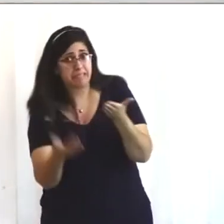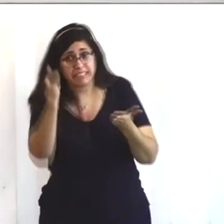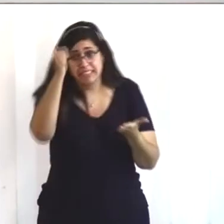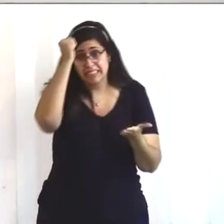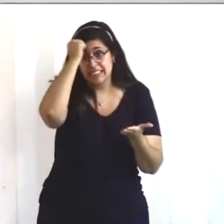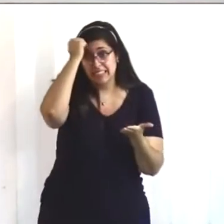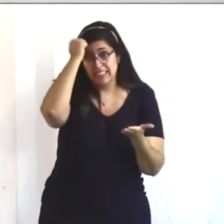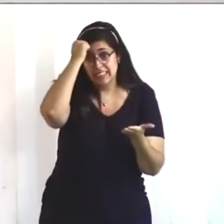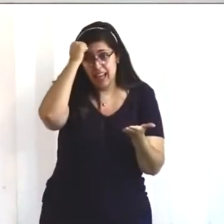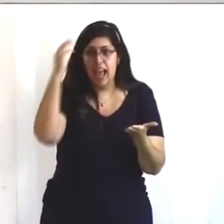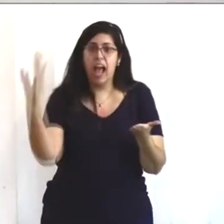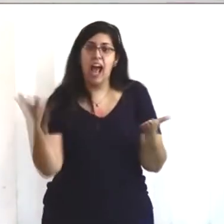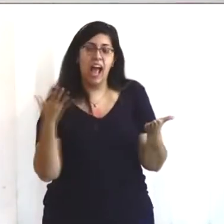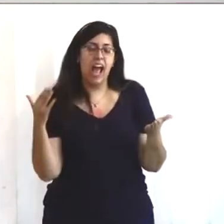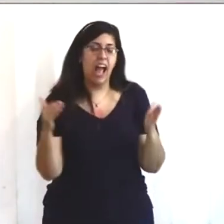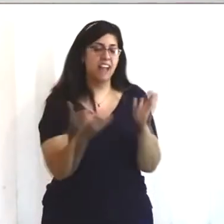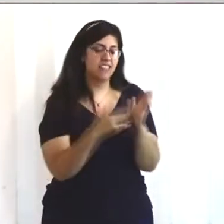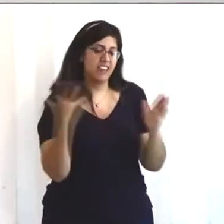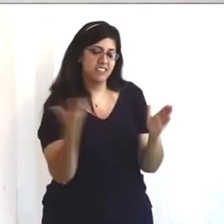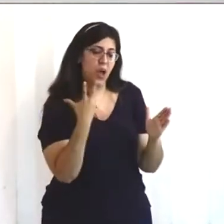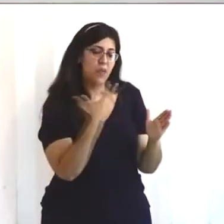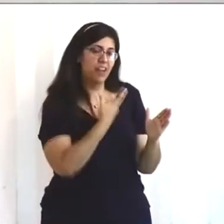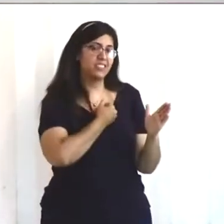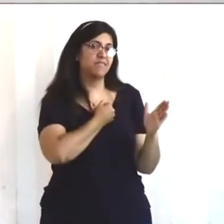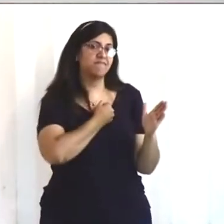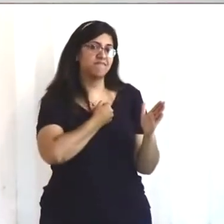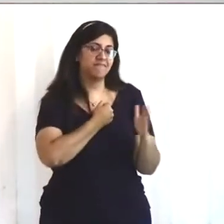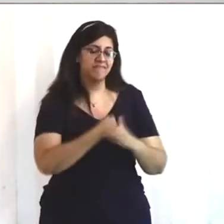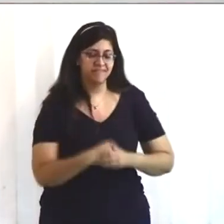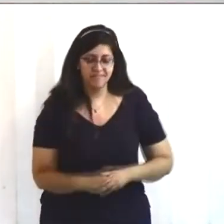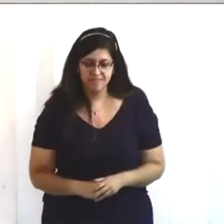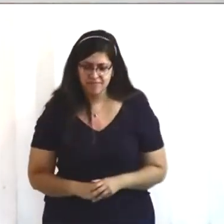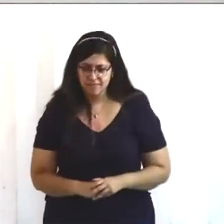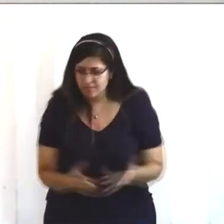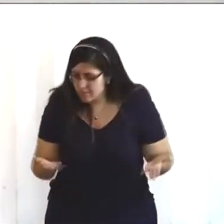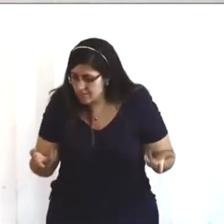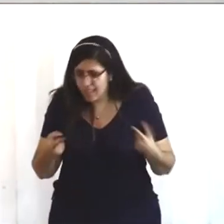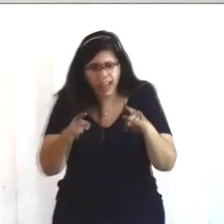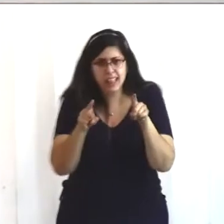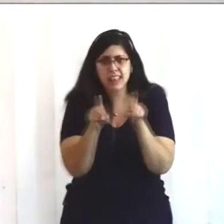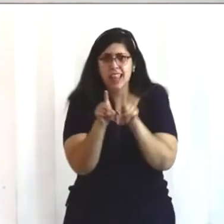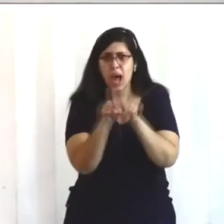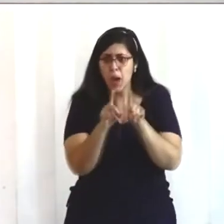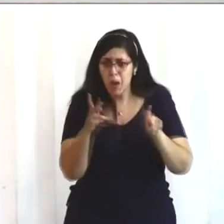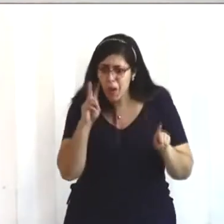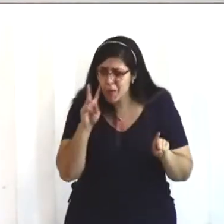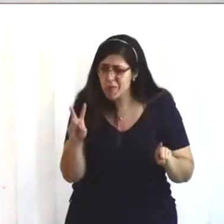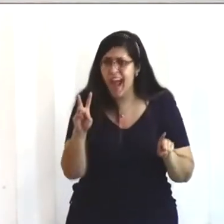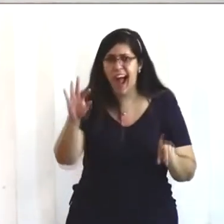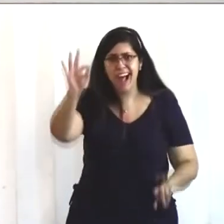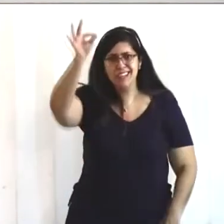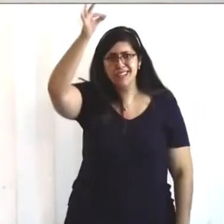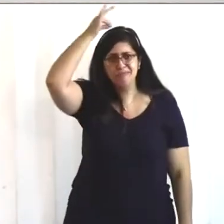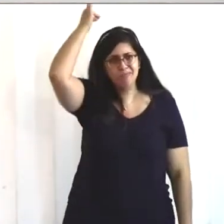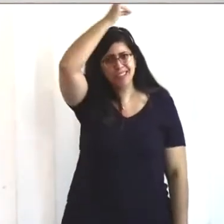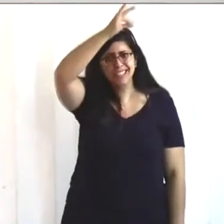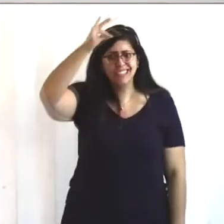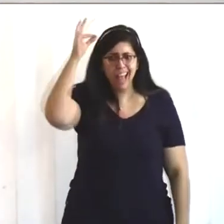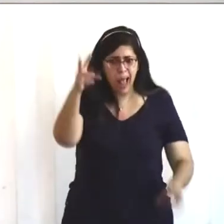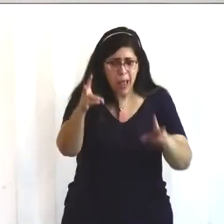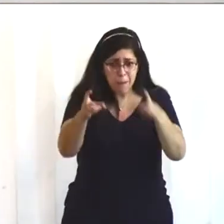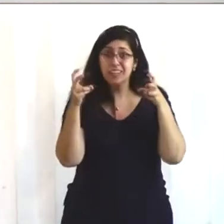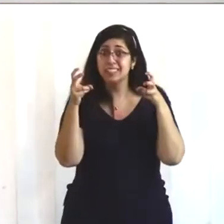salvas. Meus irmãos, as pessoas que não conhecerem o Senhor Jesus Cristo como seu Salvador não serão salvas mesmo. Aquelas que não confessarem o Senhor Jesus